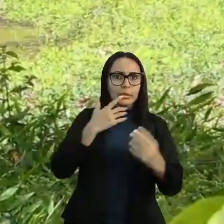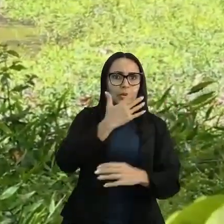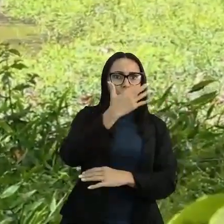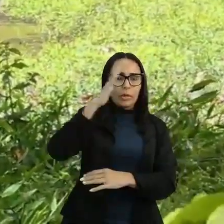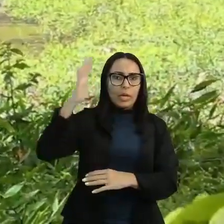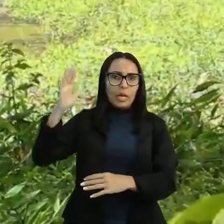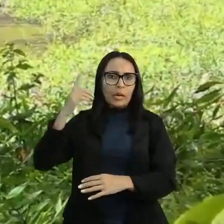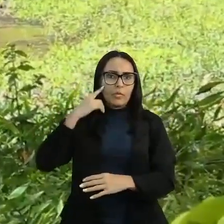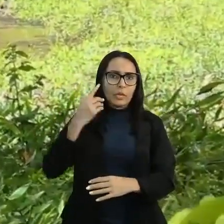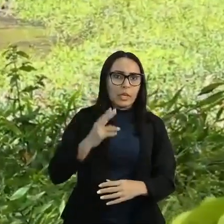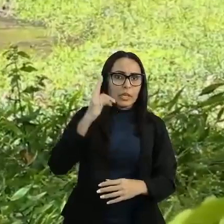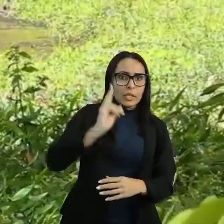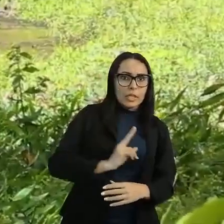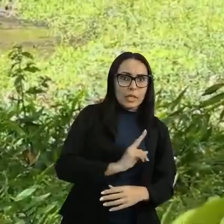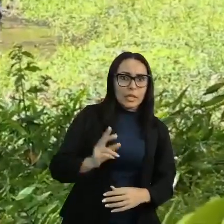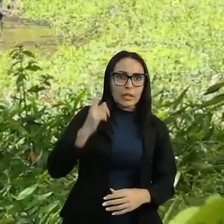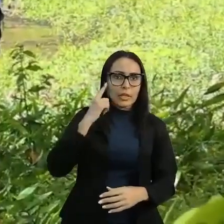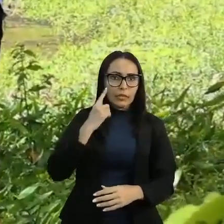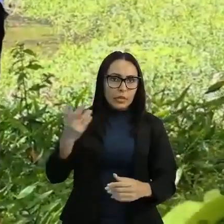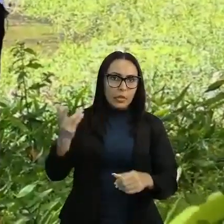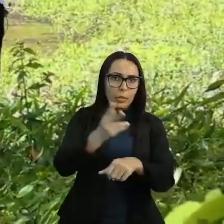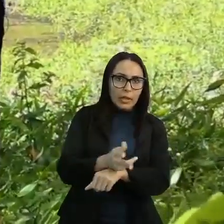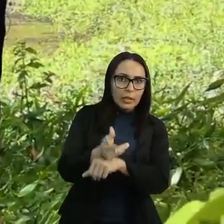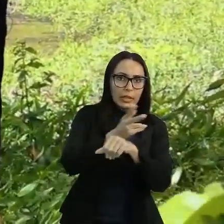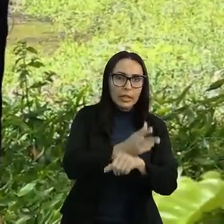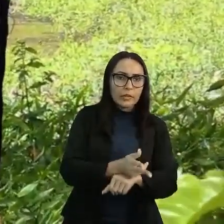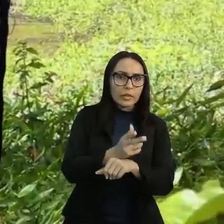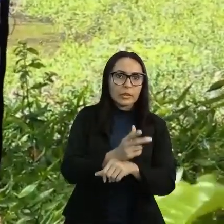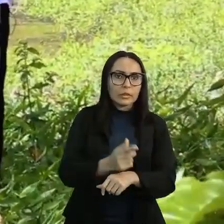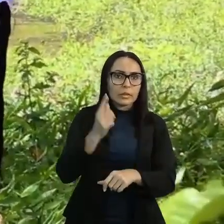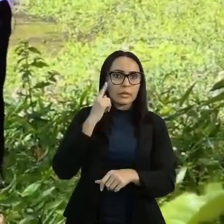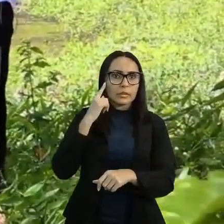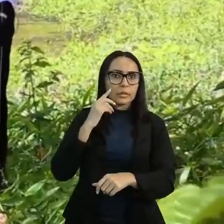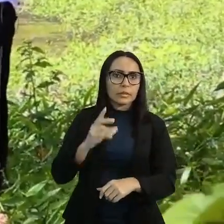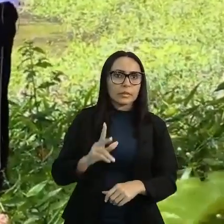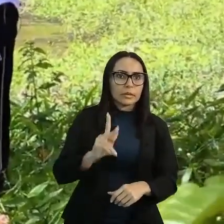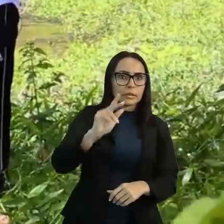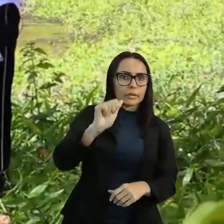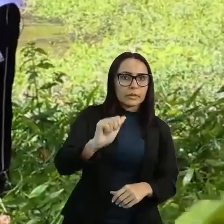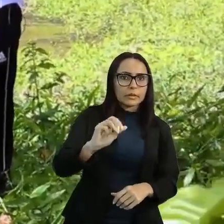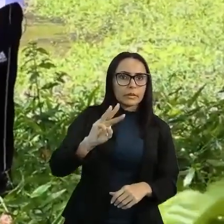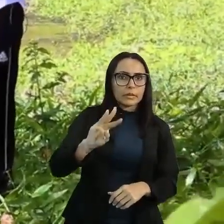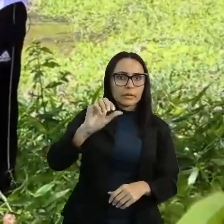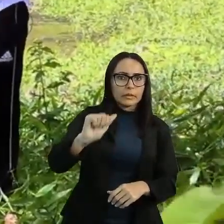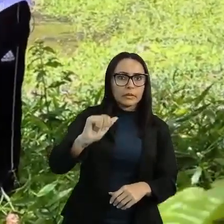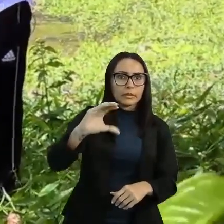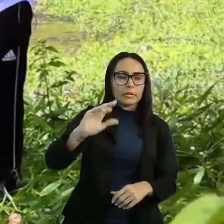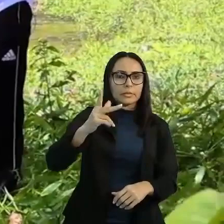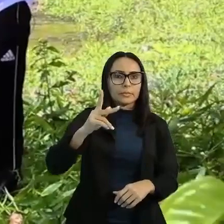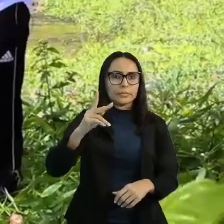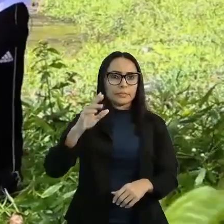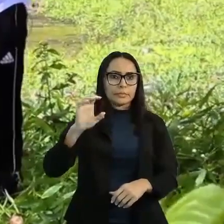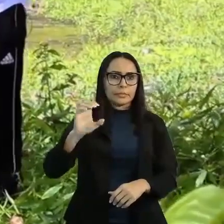última coisa que eu acho que seria para a gente entender um pouquinho melhor essa questão da vida, né, dentro da comunidade Hare Krishna. Mas